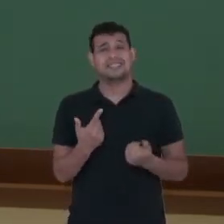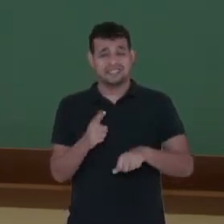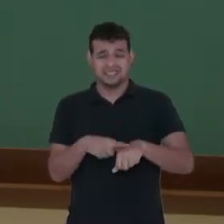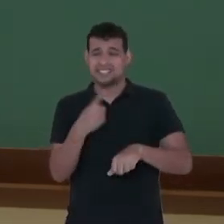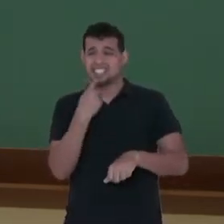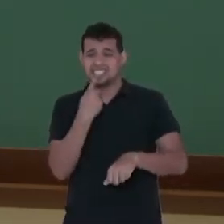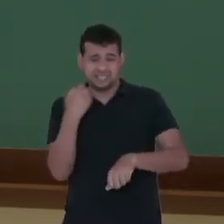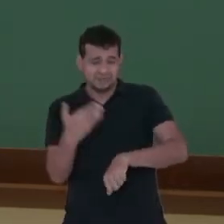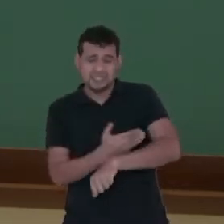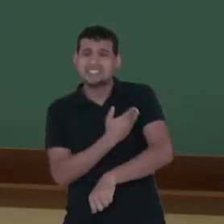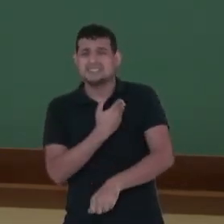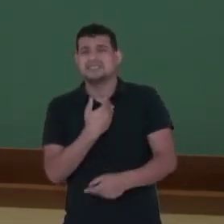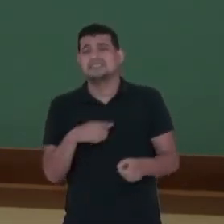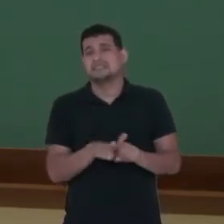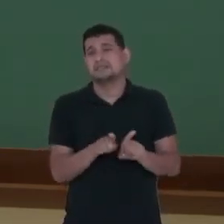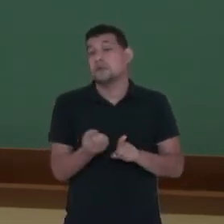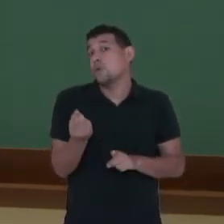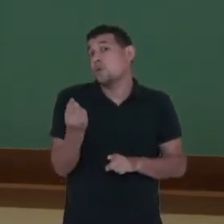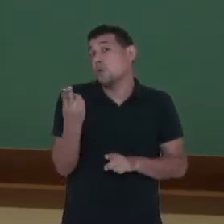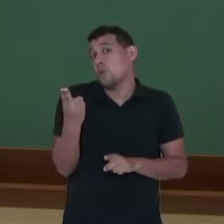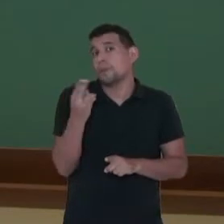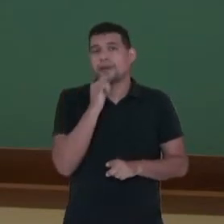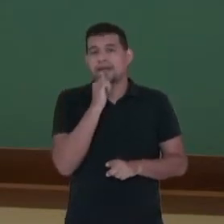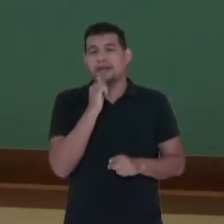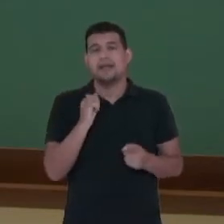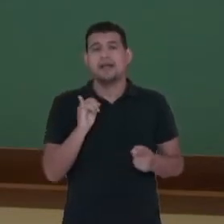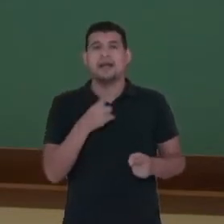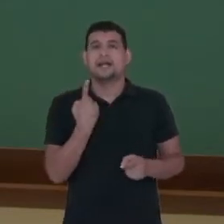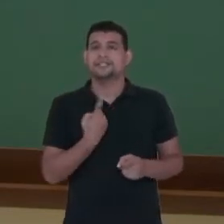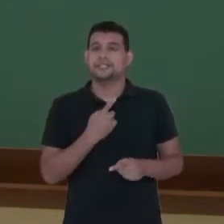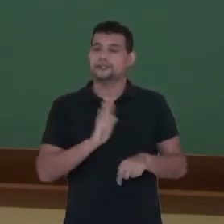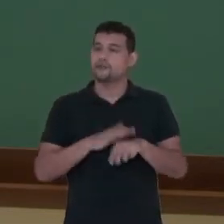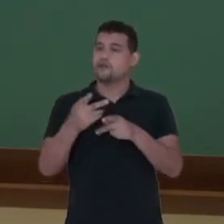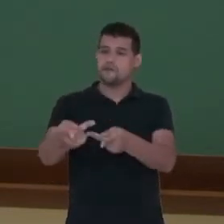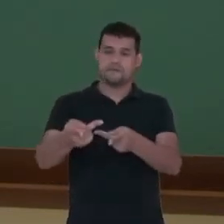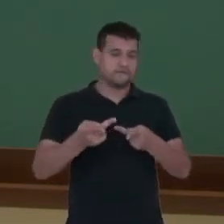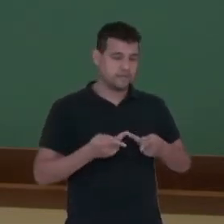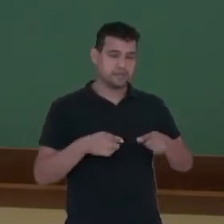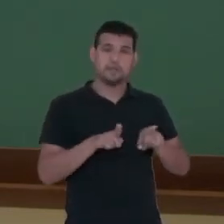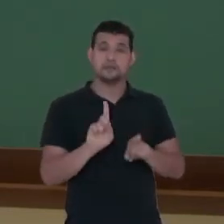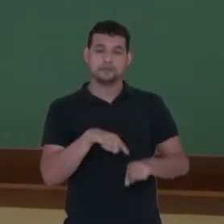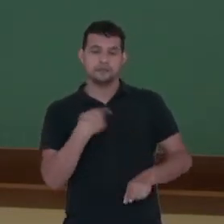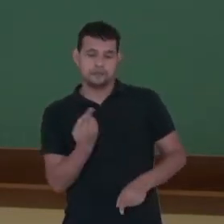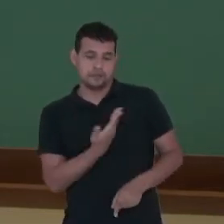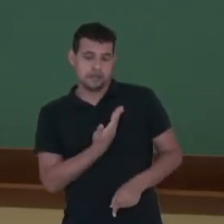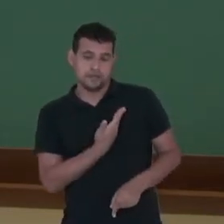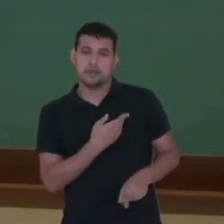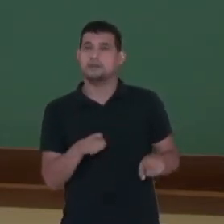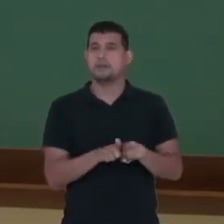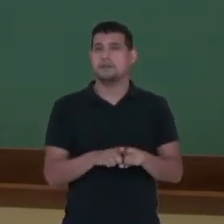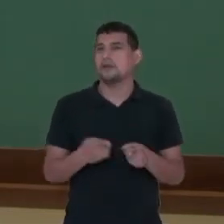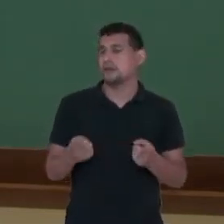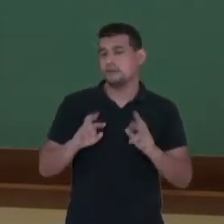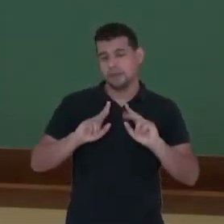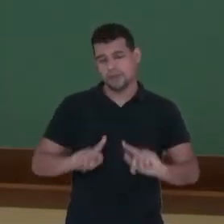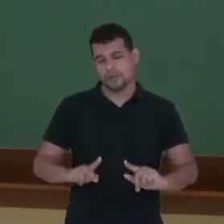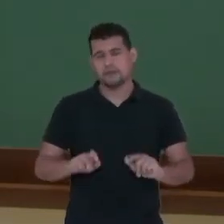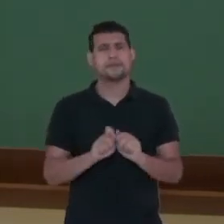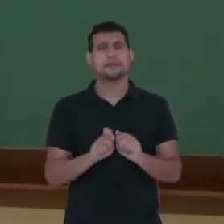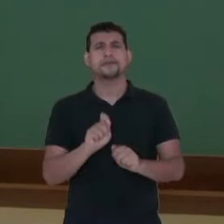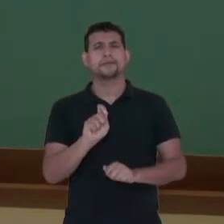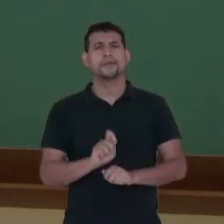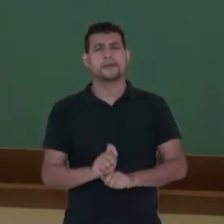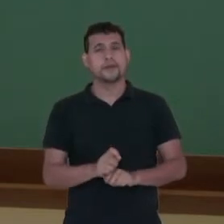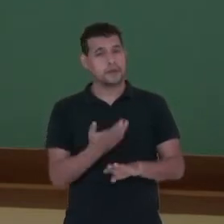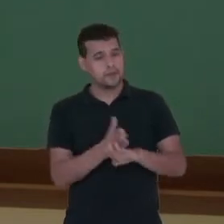nós mesmos, ou digamos que nós convidamos ali os nossos amigos, os nossos colegas para fazer